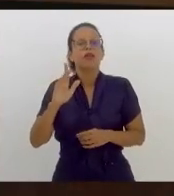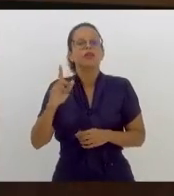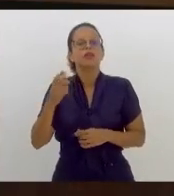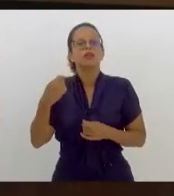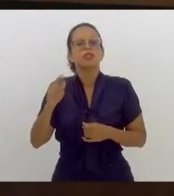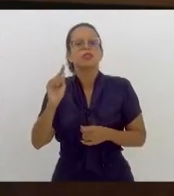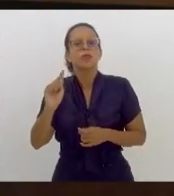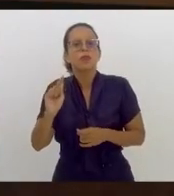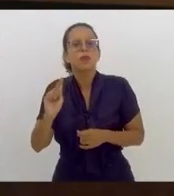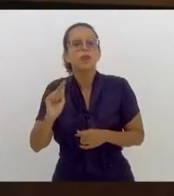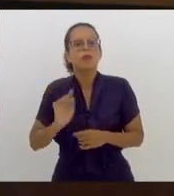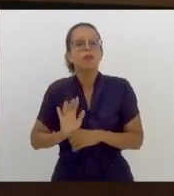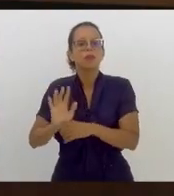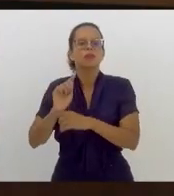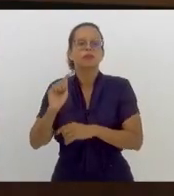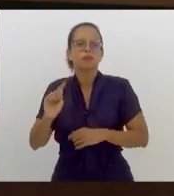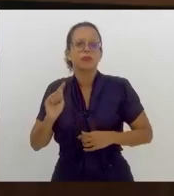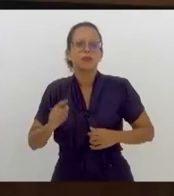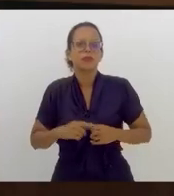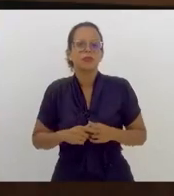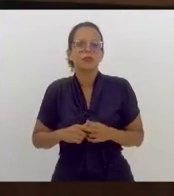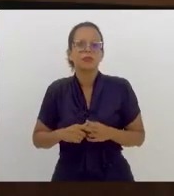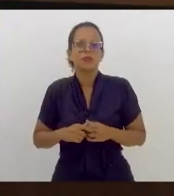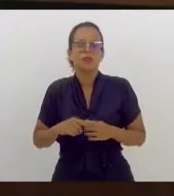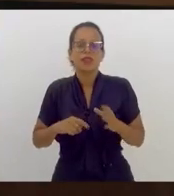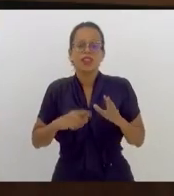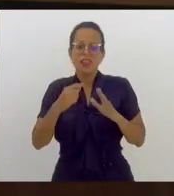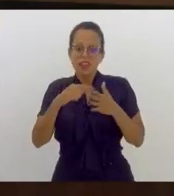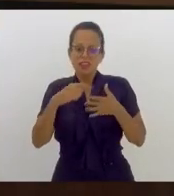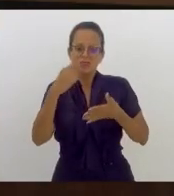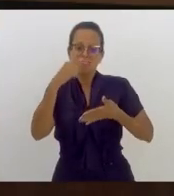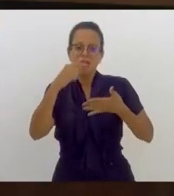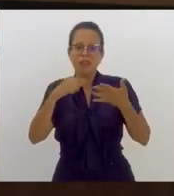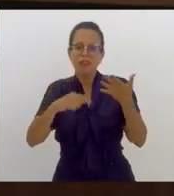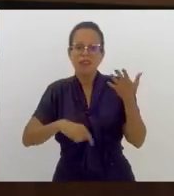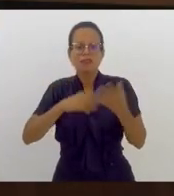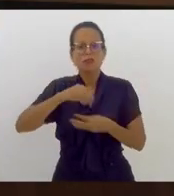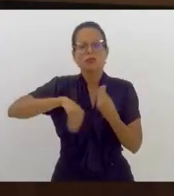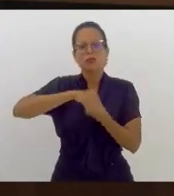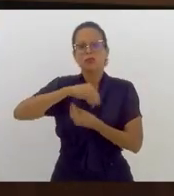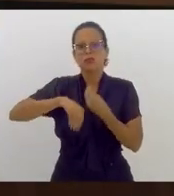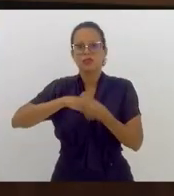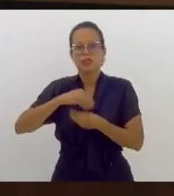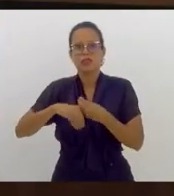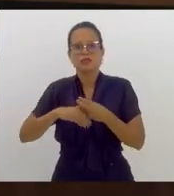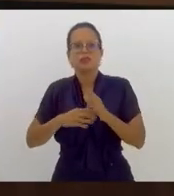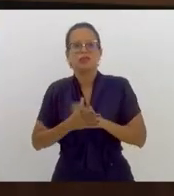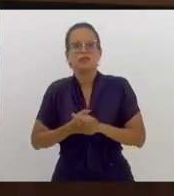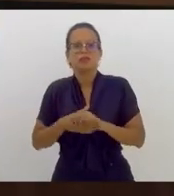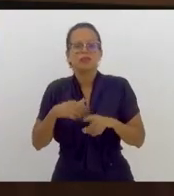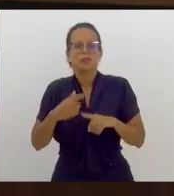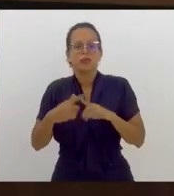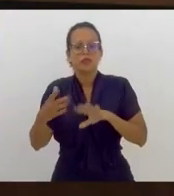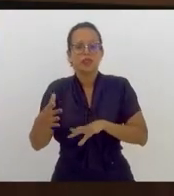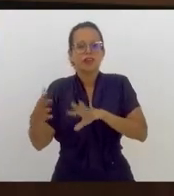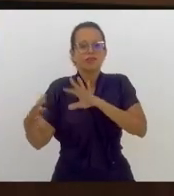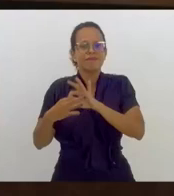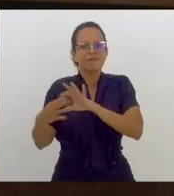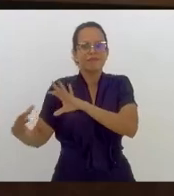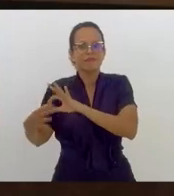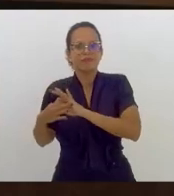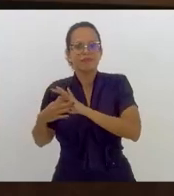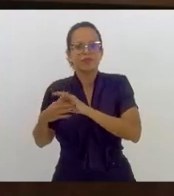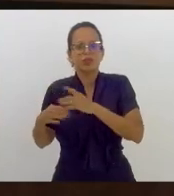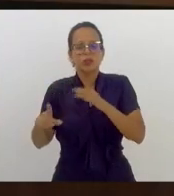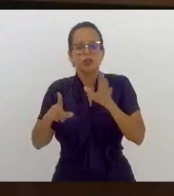dispositivo. Este aqui é uma salada de frutas, porque adere a dois dispositivos de